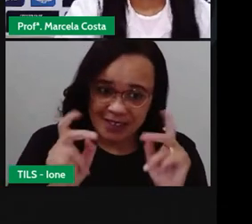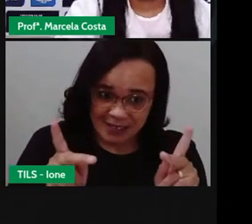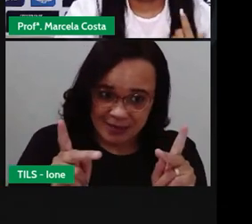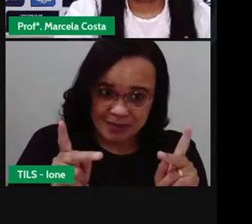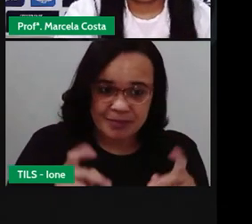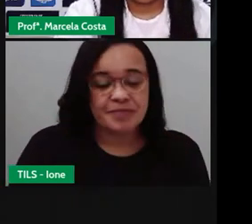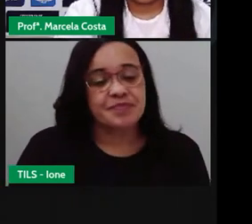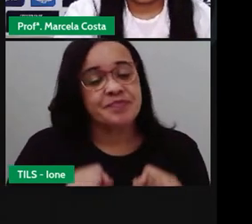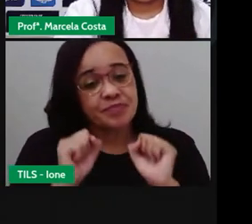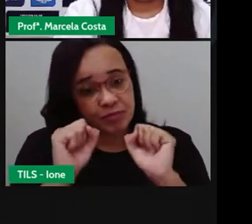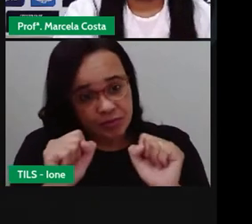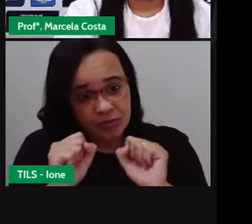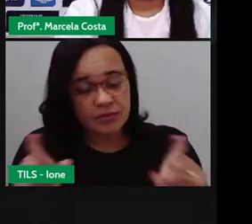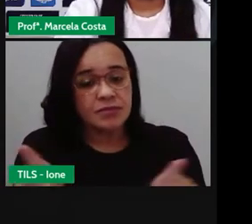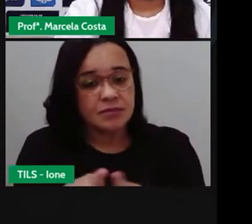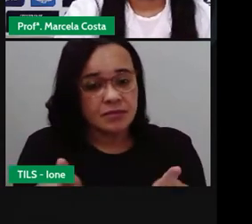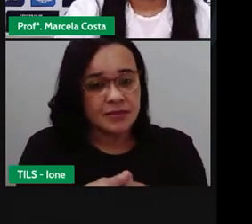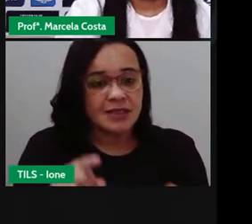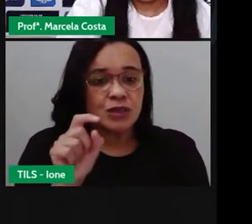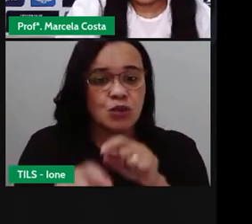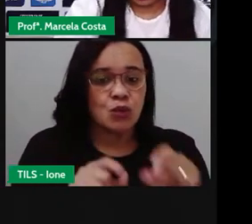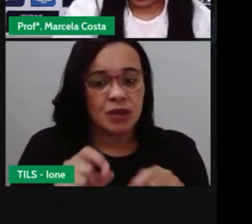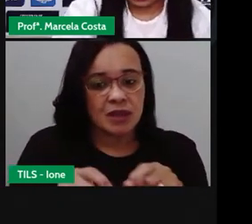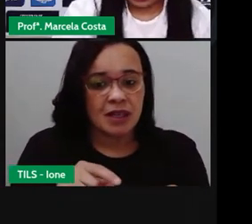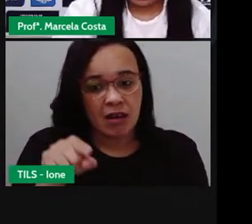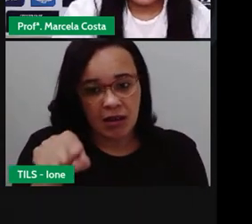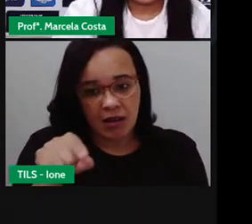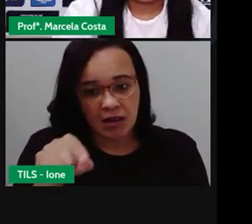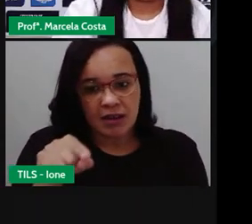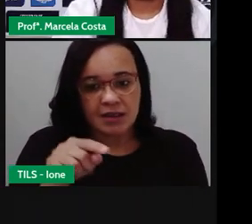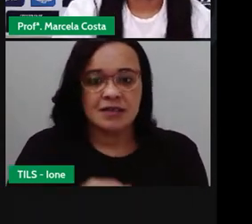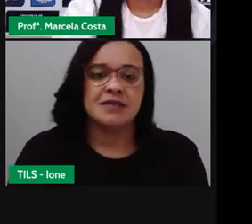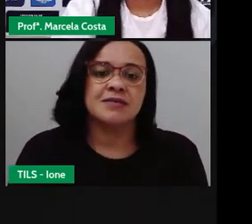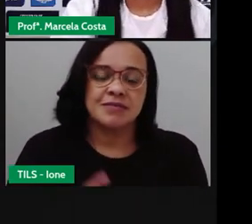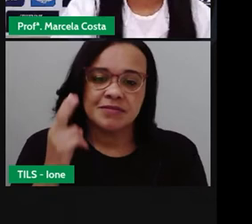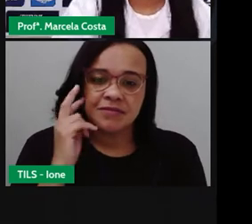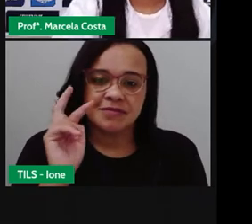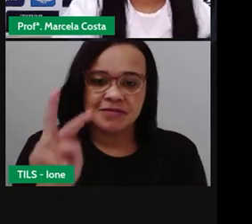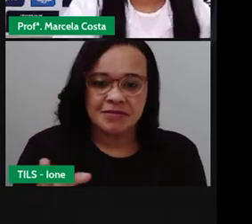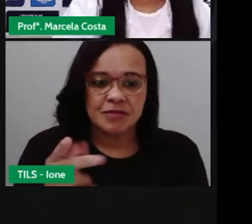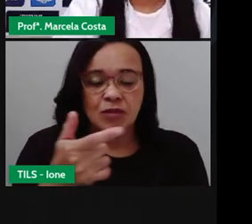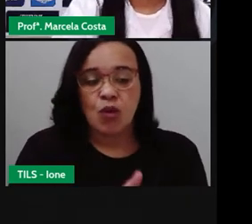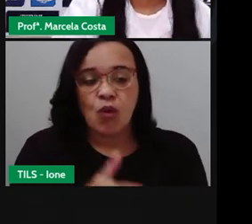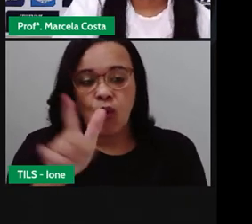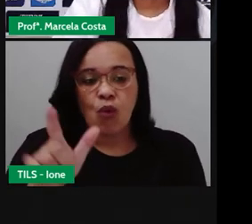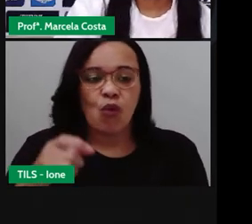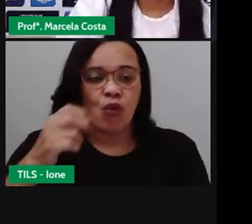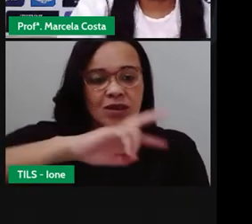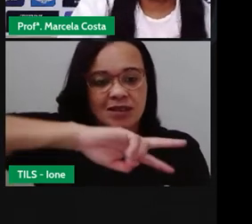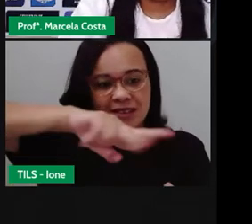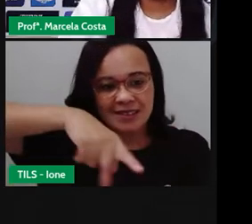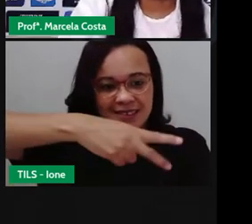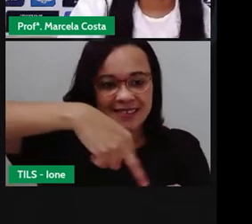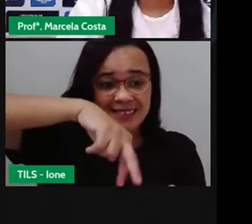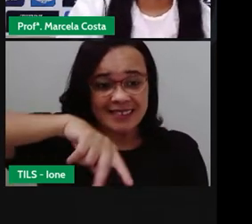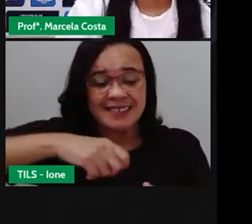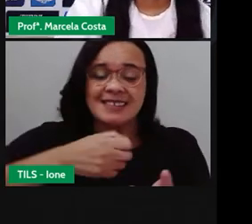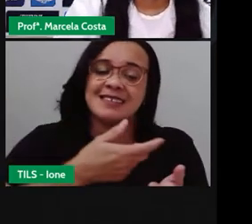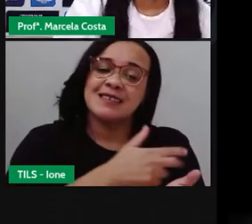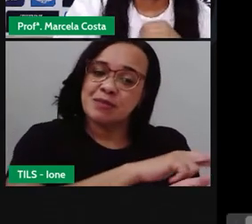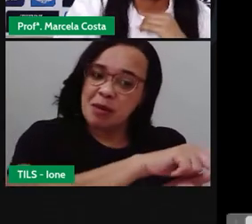Você também pode ver aqui essa outra apresentação que mostra alguns outros passos de